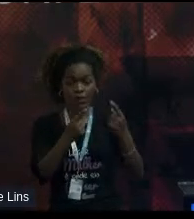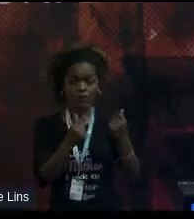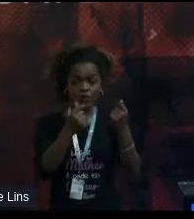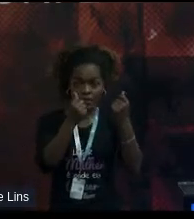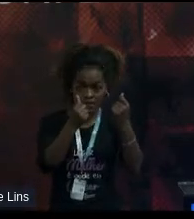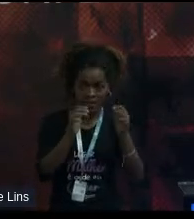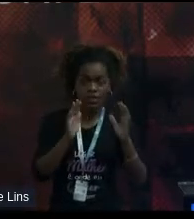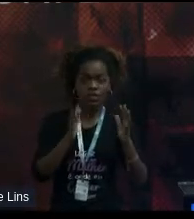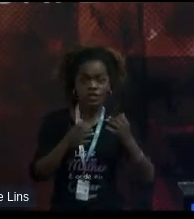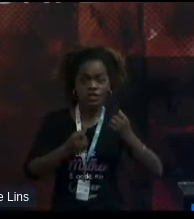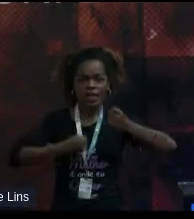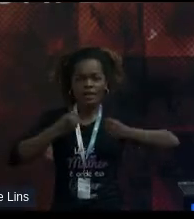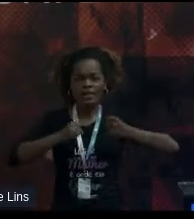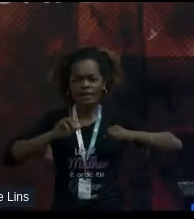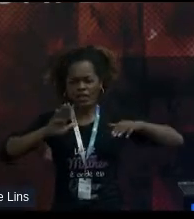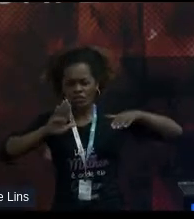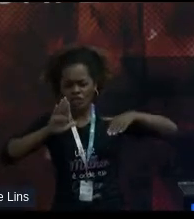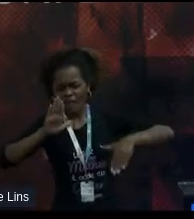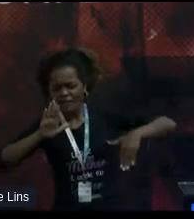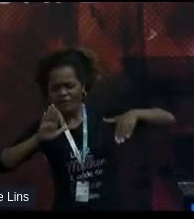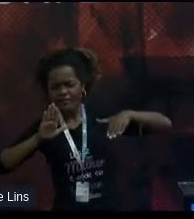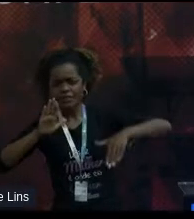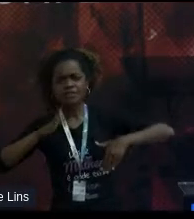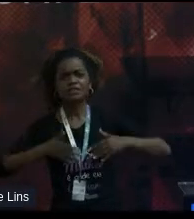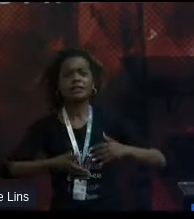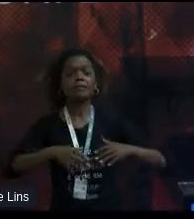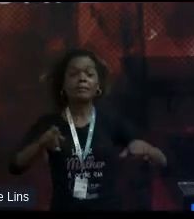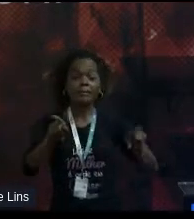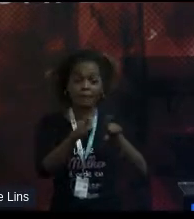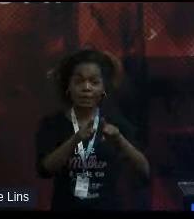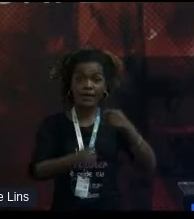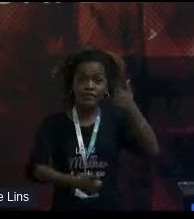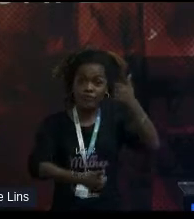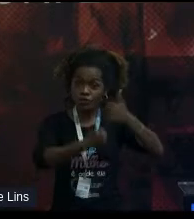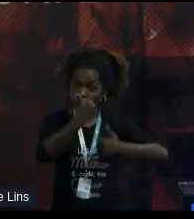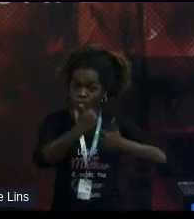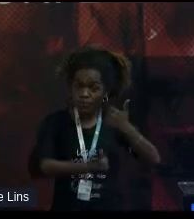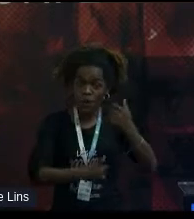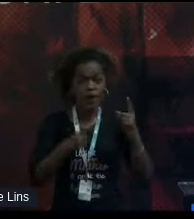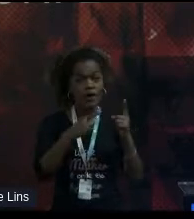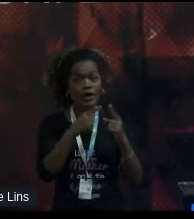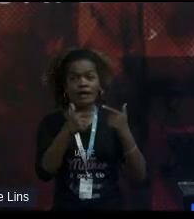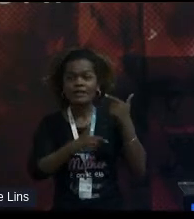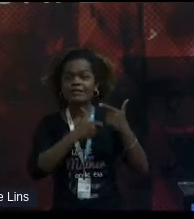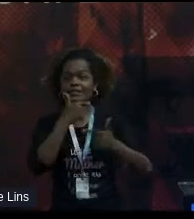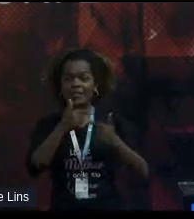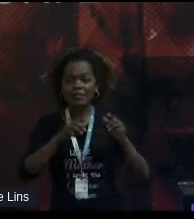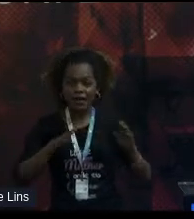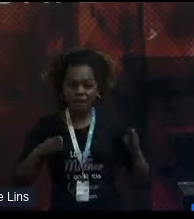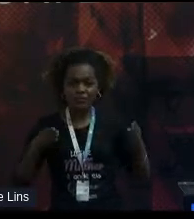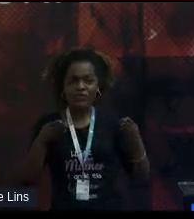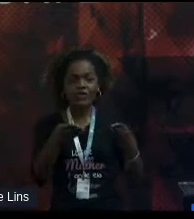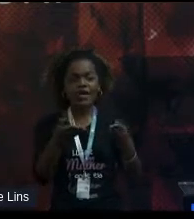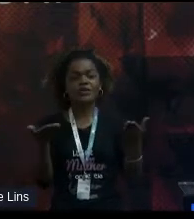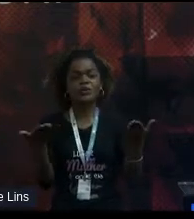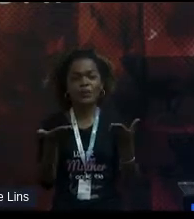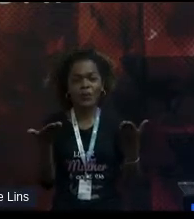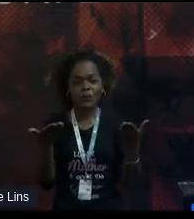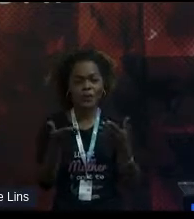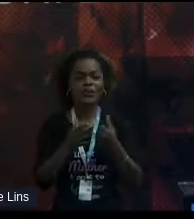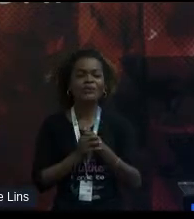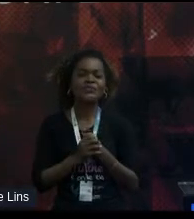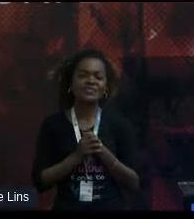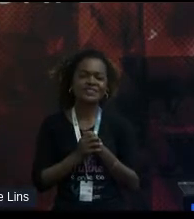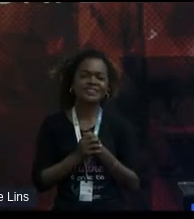de natação, atletismo, futebol para cego e atualmente só trabalha com goalball, só, né, Flávio? No Além esporte disso só, né? tudo,